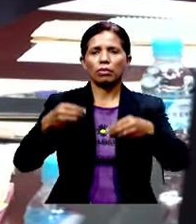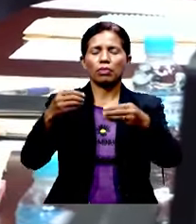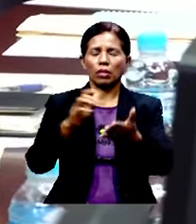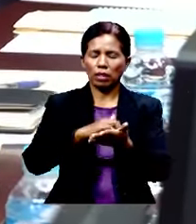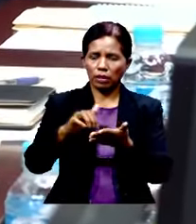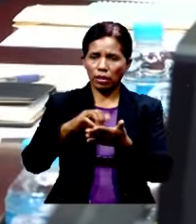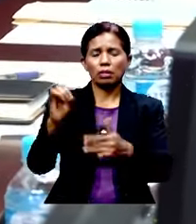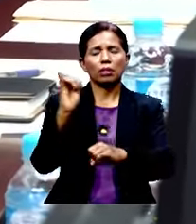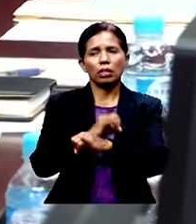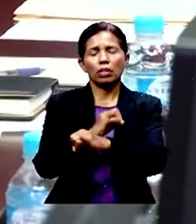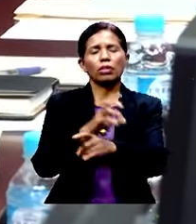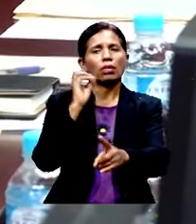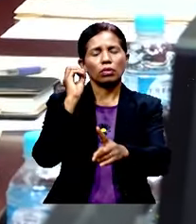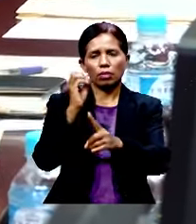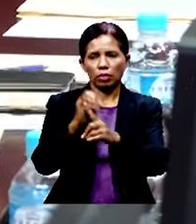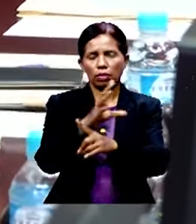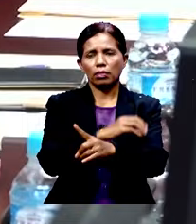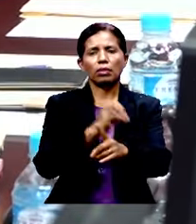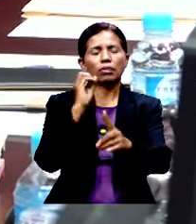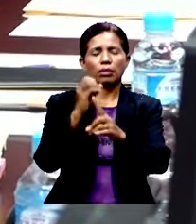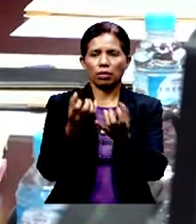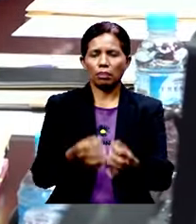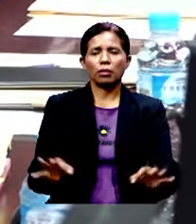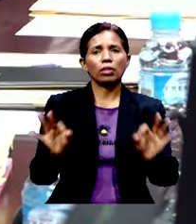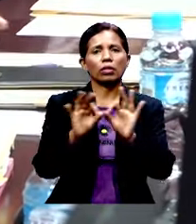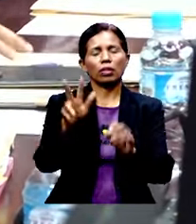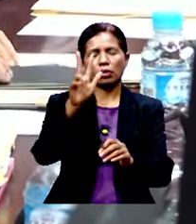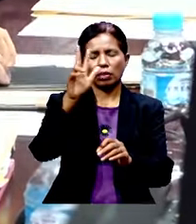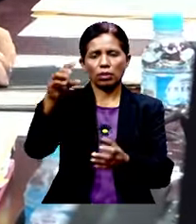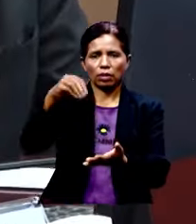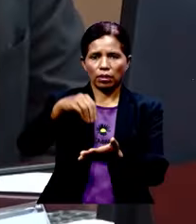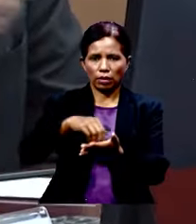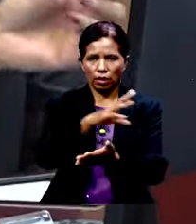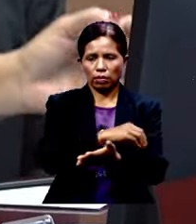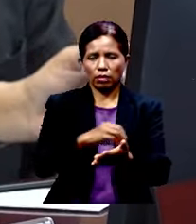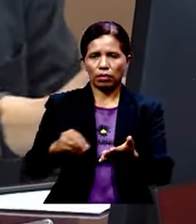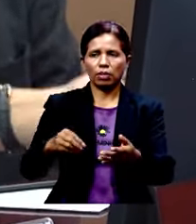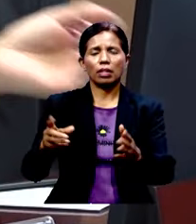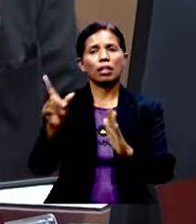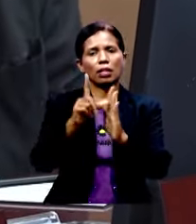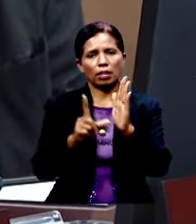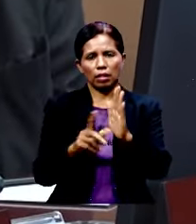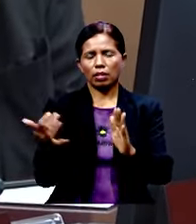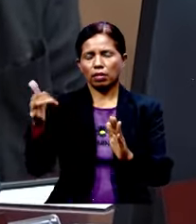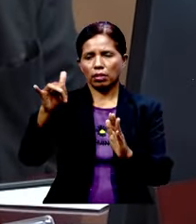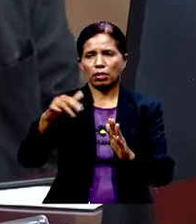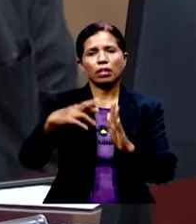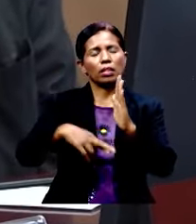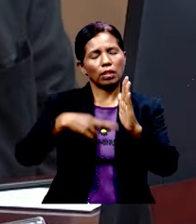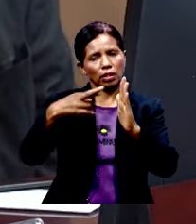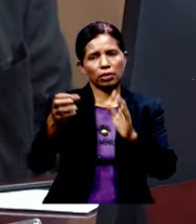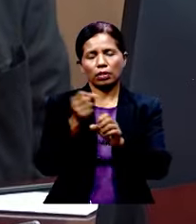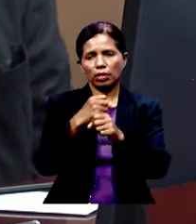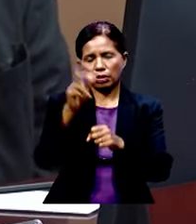o objetivo atual alcança o objeto principal tolo, criação da melhoria condição legal CIRA, onde regula no